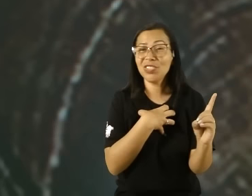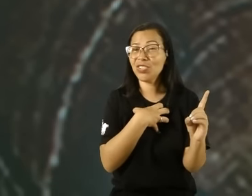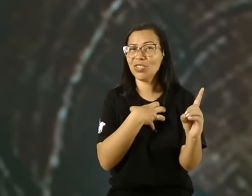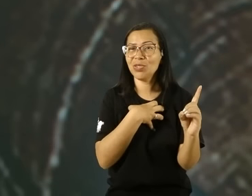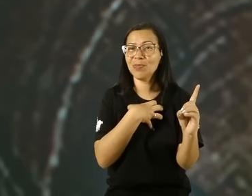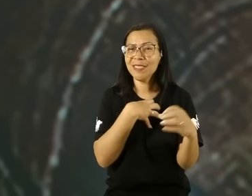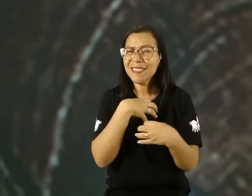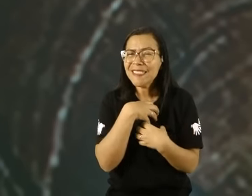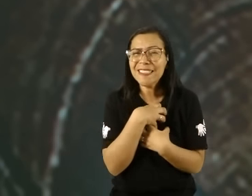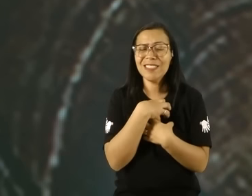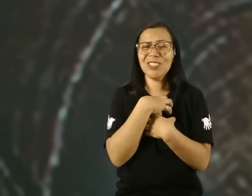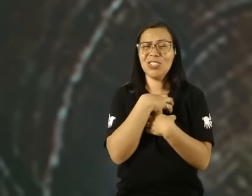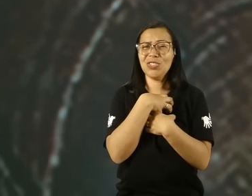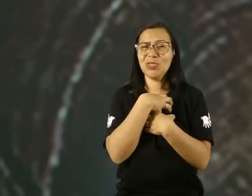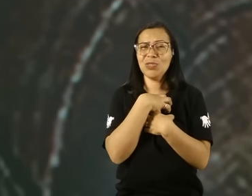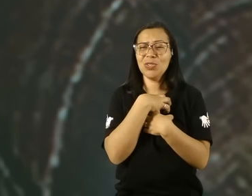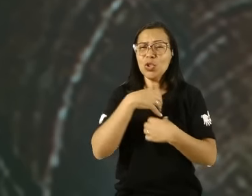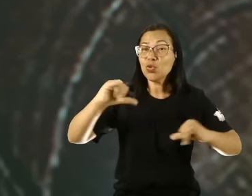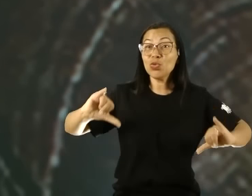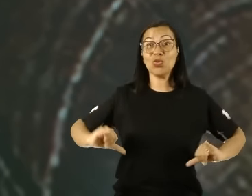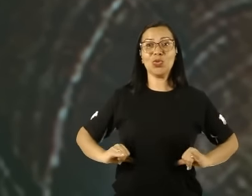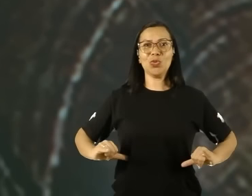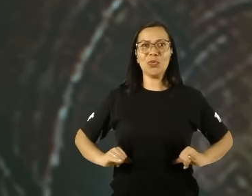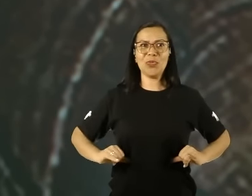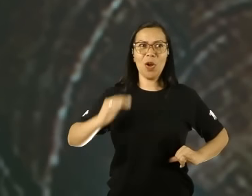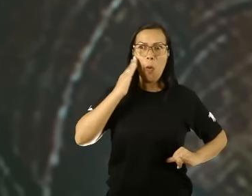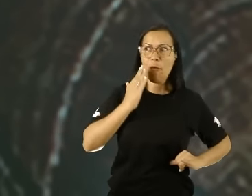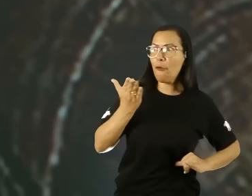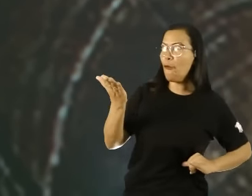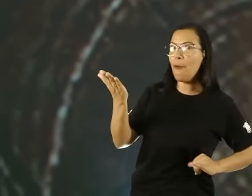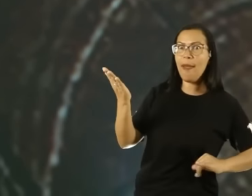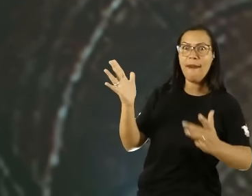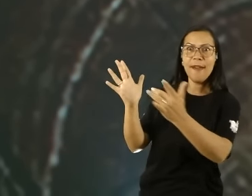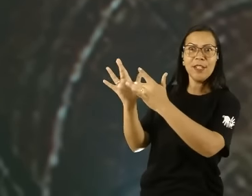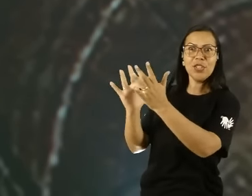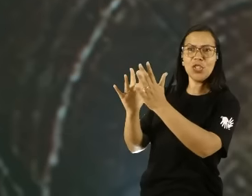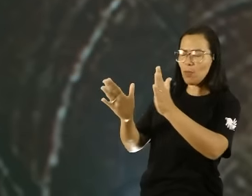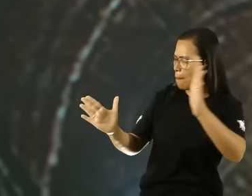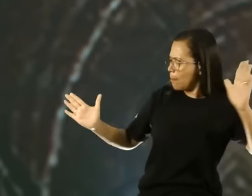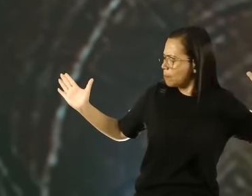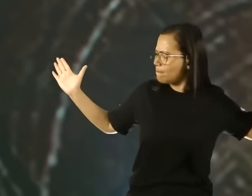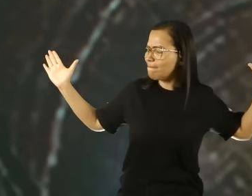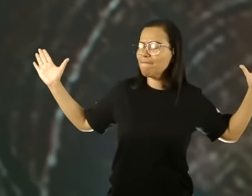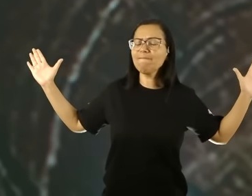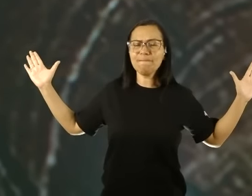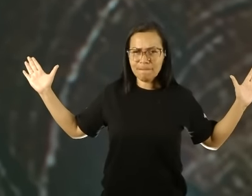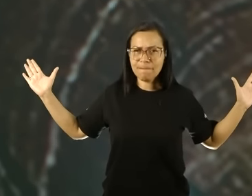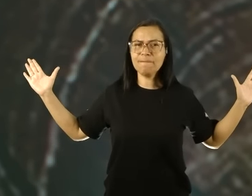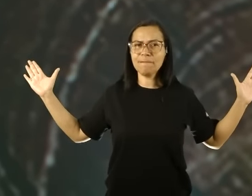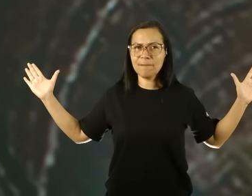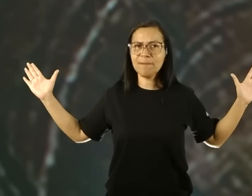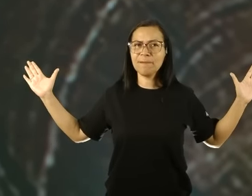o seu alicerce. Jesus era a palavra certa no dia da dúvida. Jesus era a coragem no